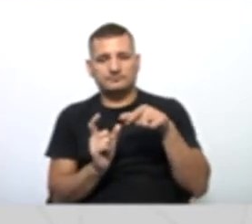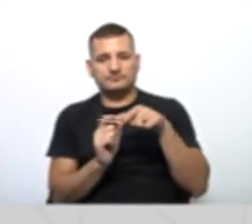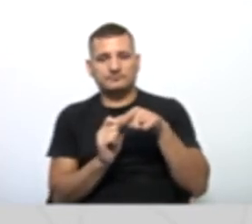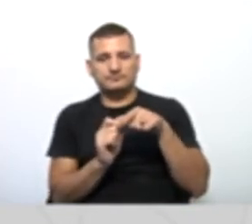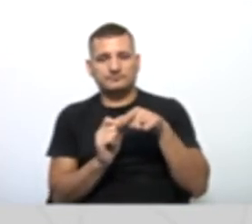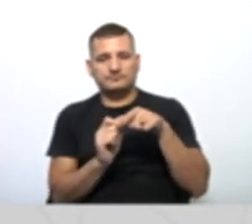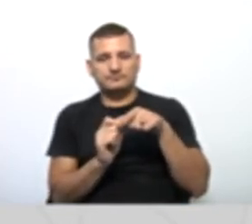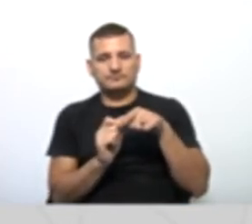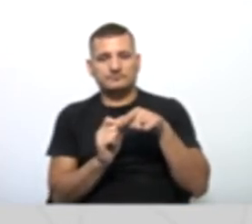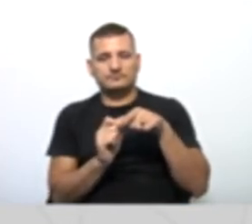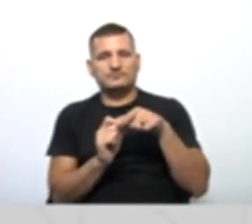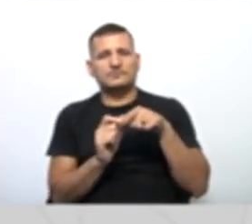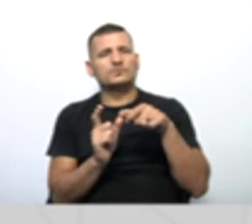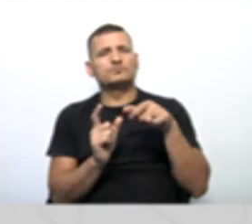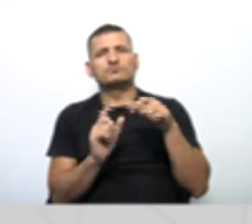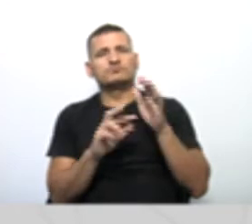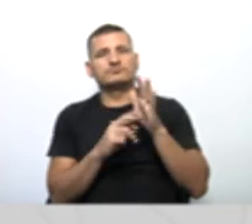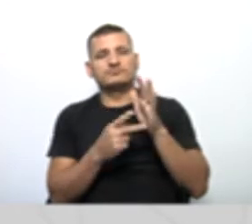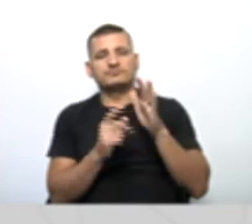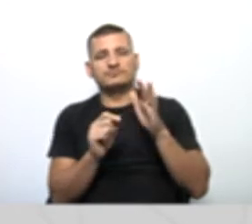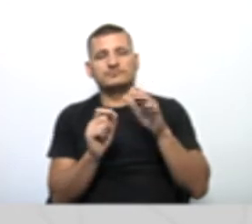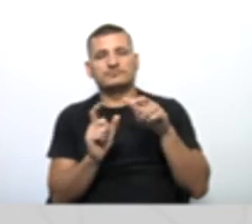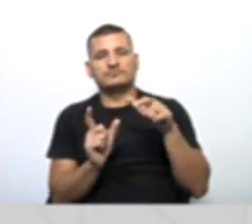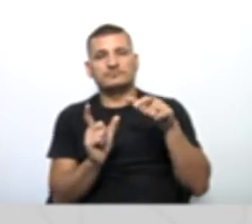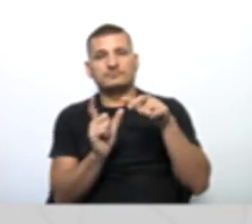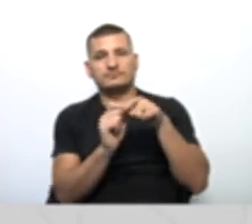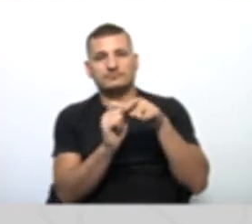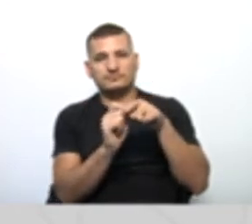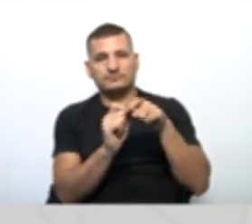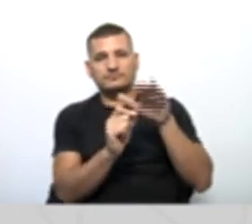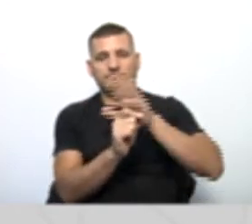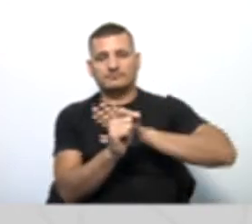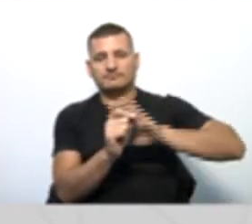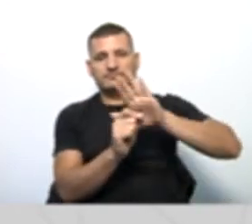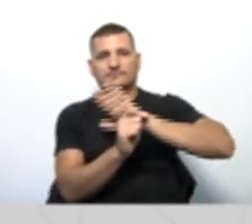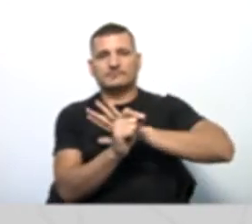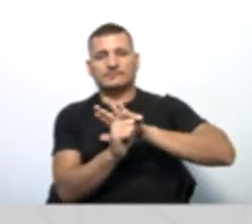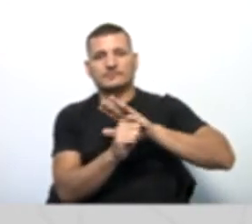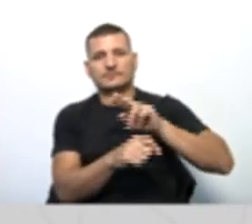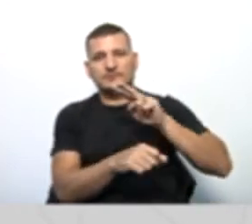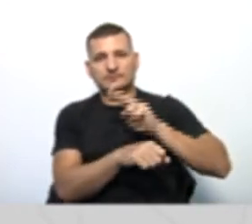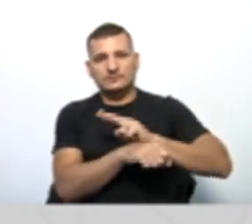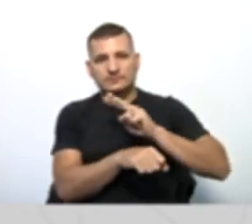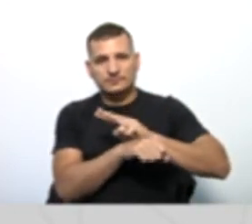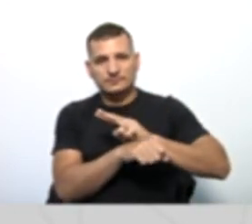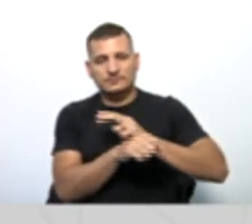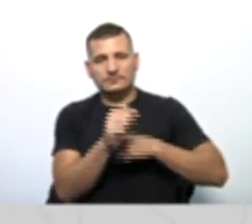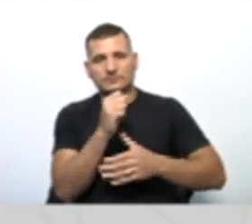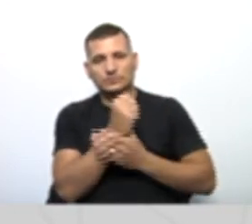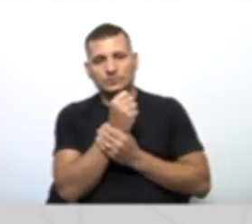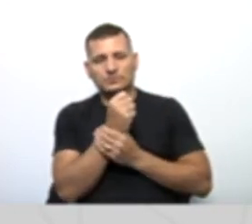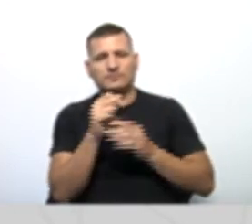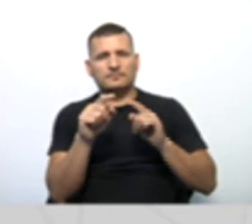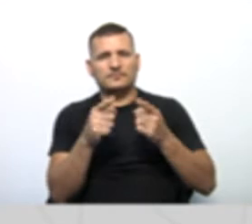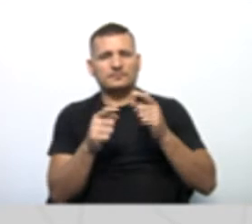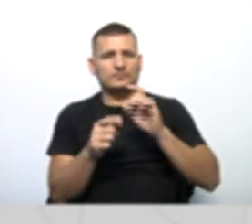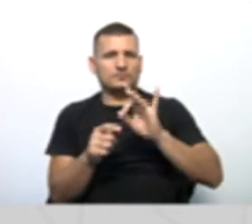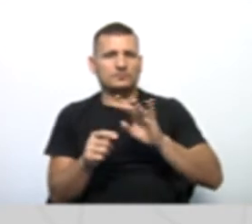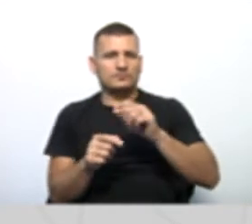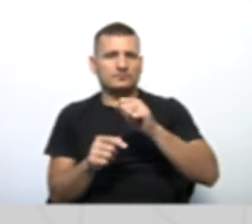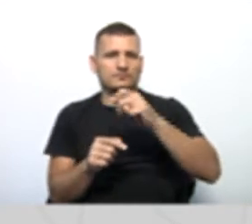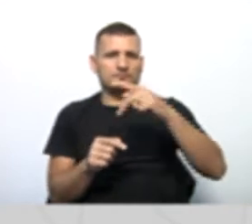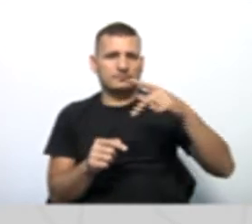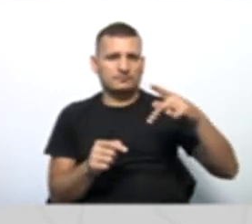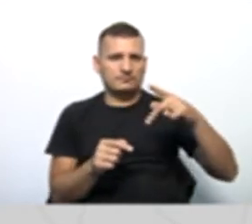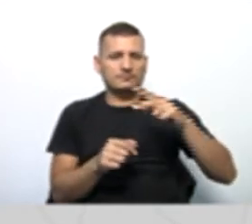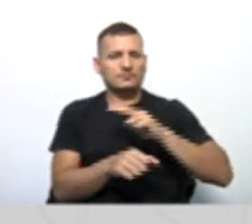representando que as nossas aplicações que estão lá no fundo estão protegidas. Mas só a aplicação tem que estar protegida? A gente tem